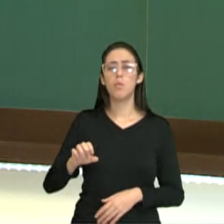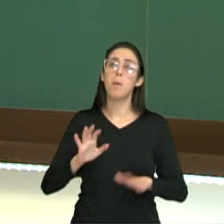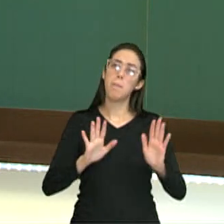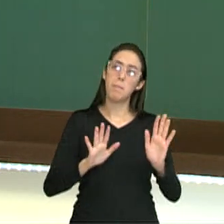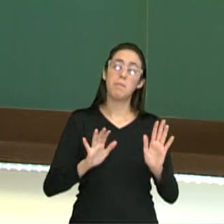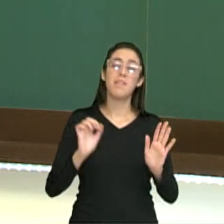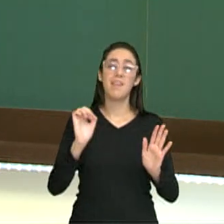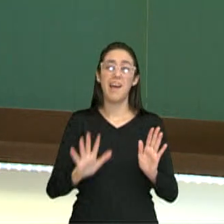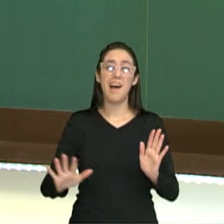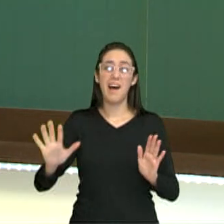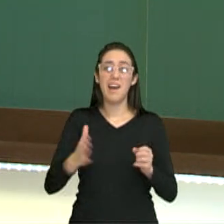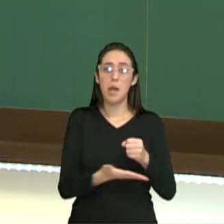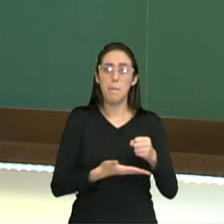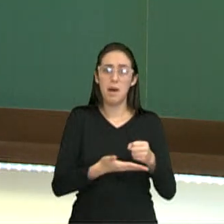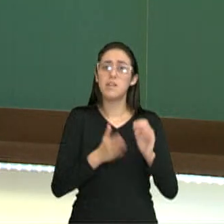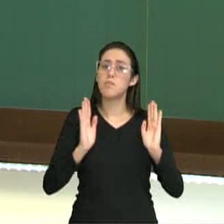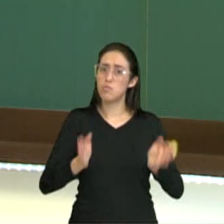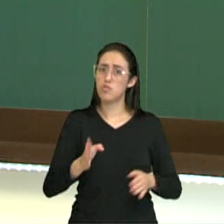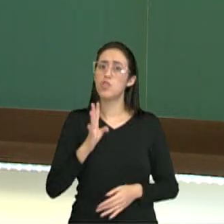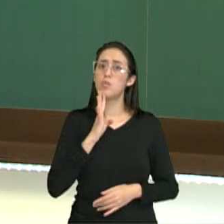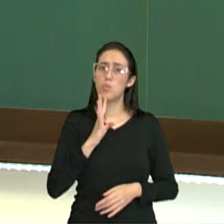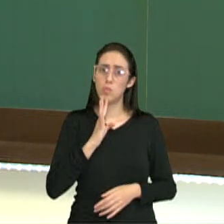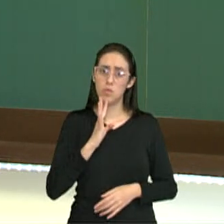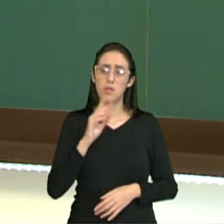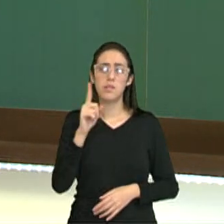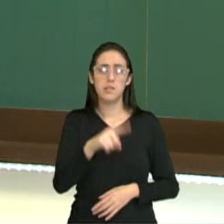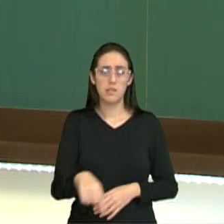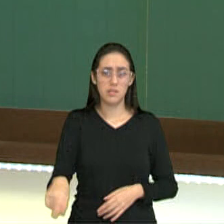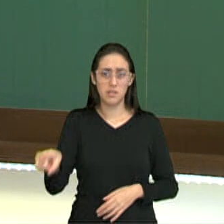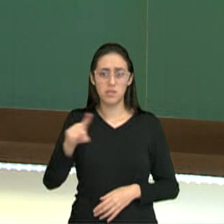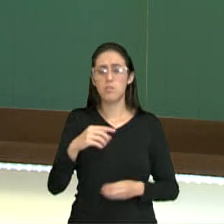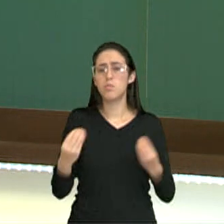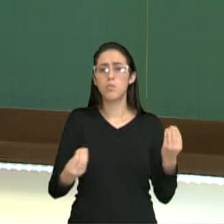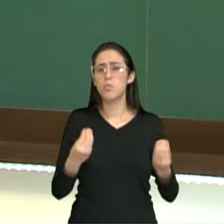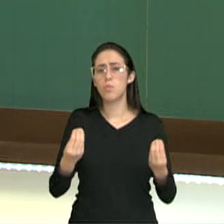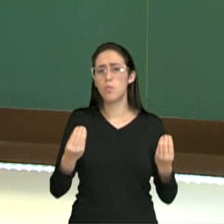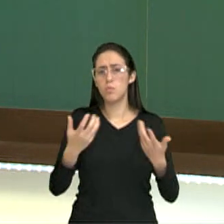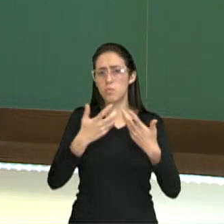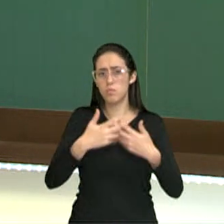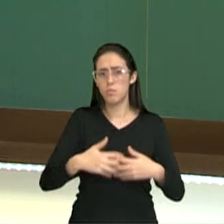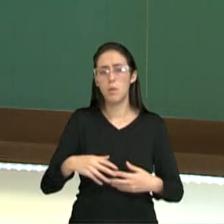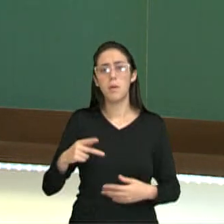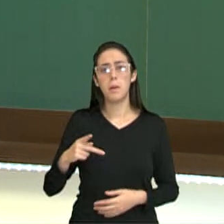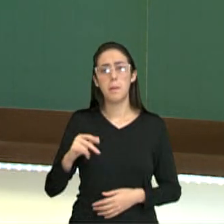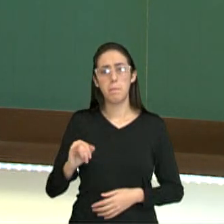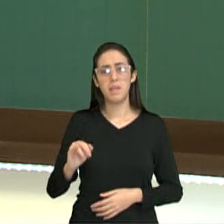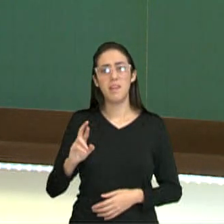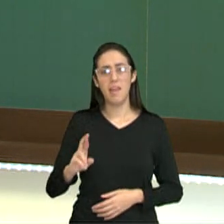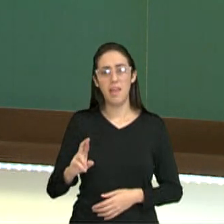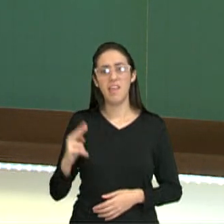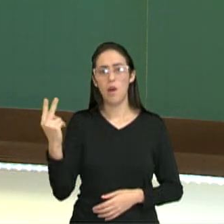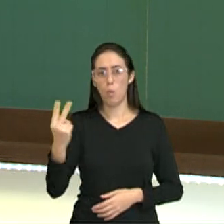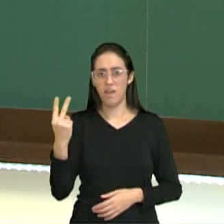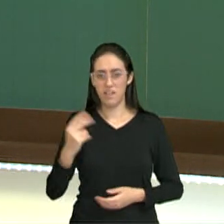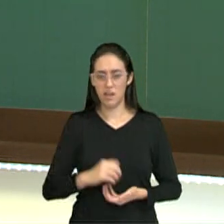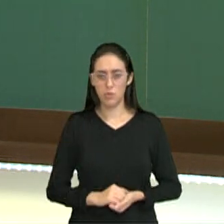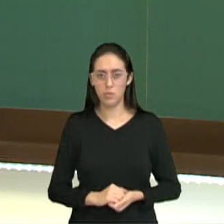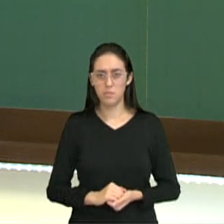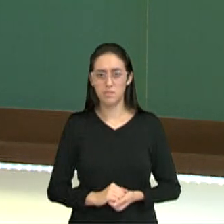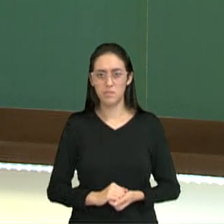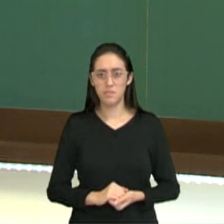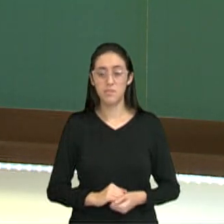base? As áreas da base a gente já conhece, né? São círculos, então como é que a gente vai calcular? πr ao quadrado. O R da